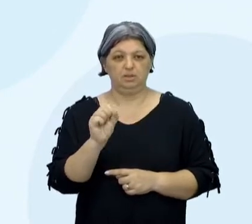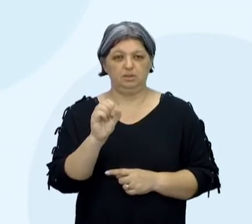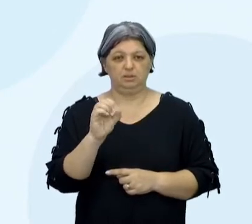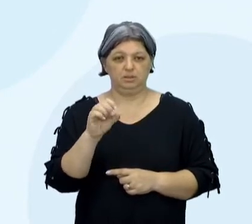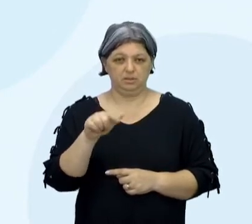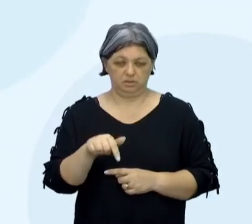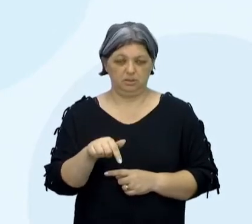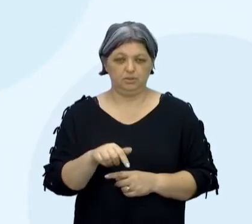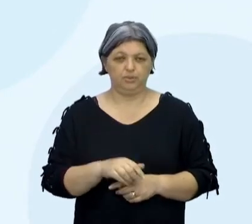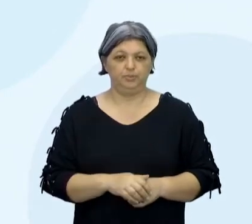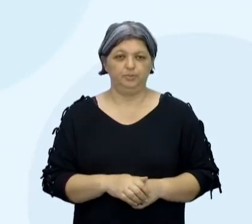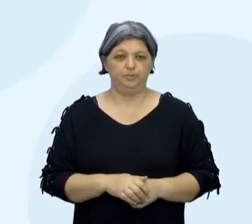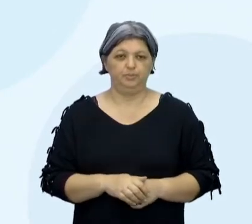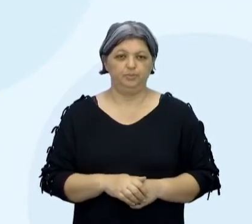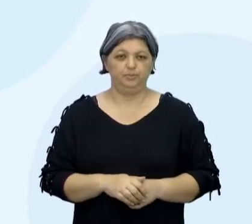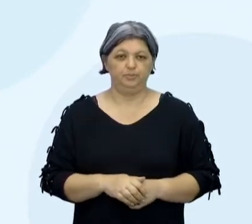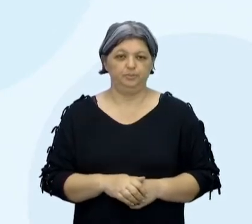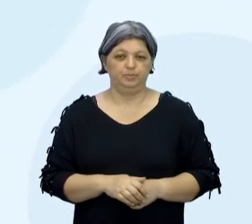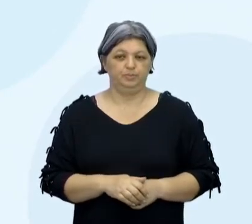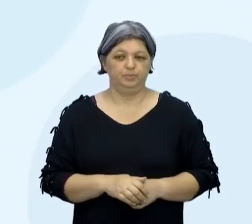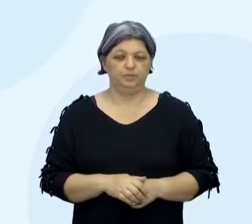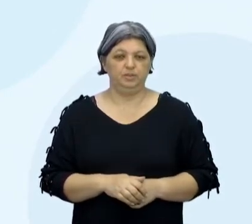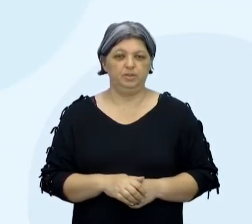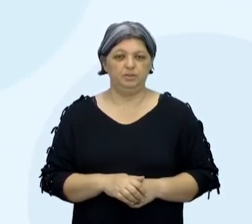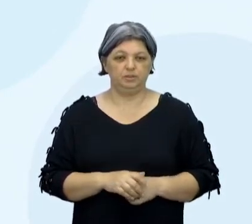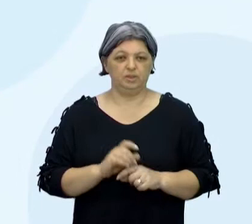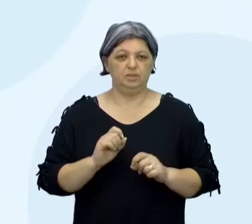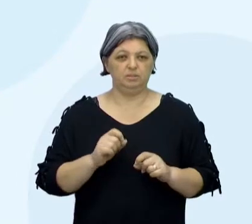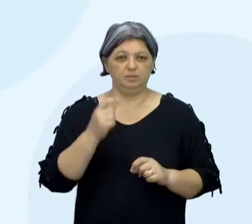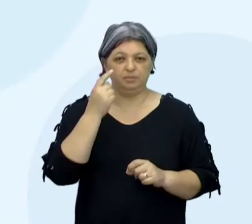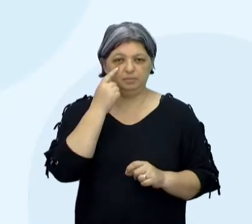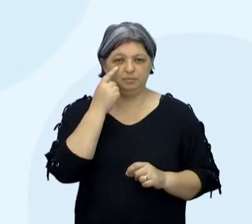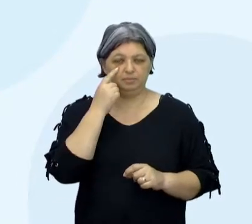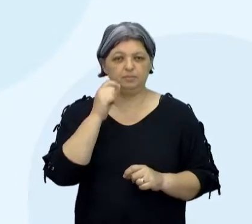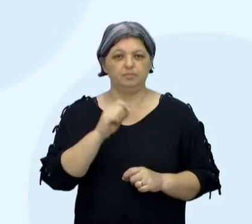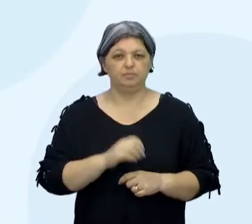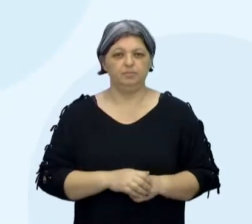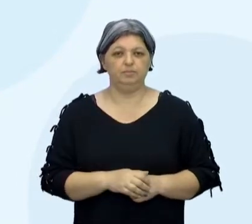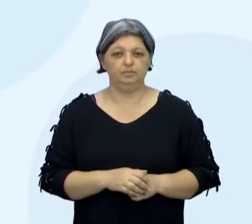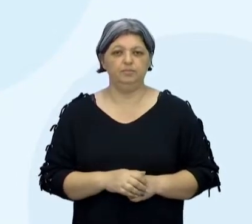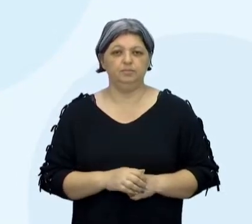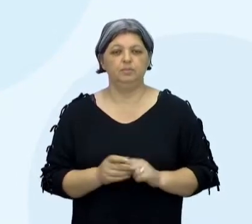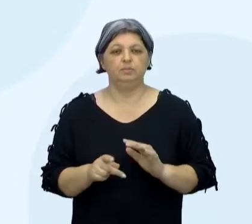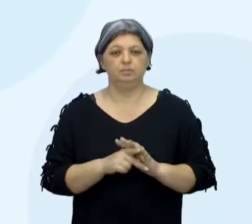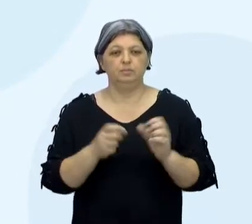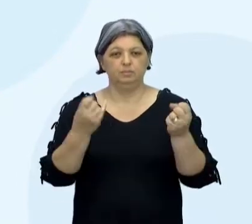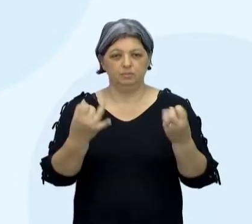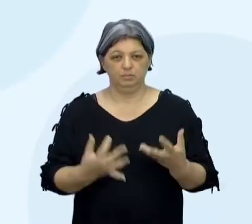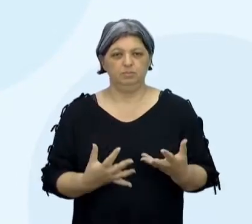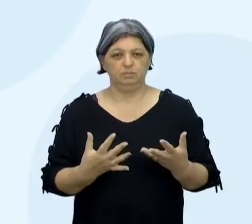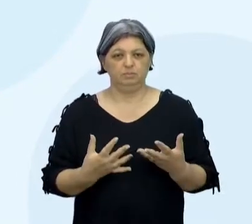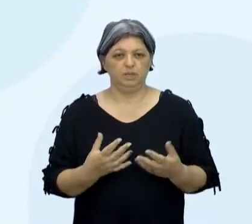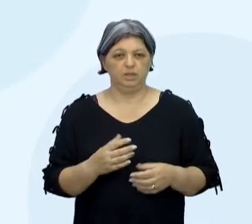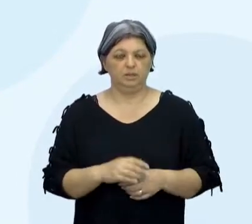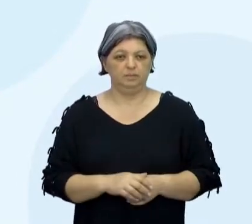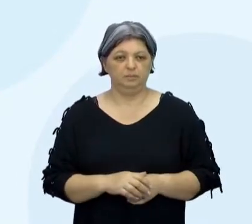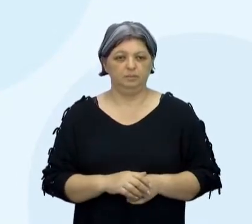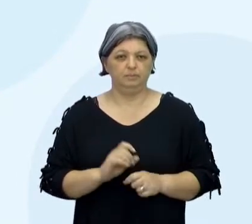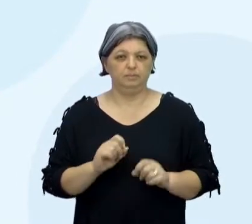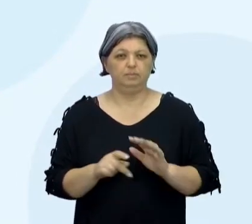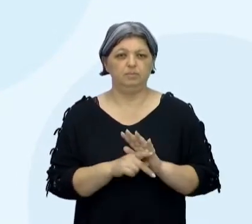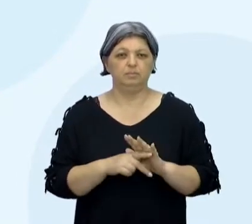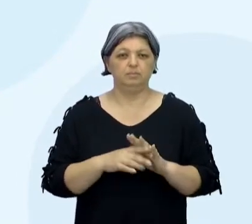hs07 aonde a gente vai identificar e explicar situações em que ocorram